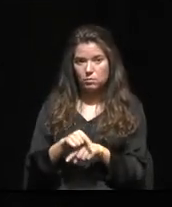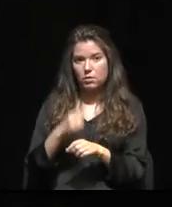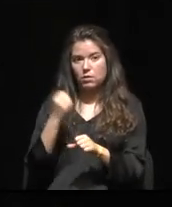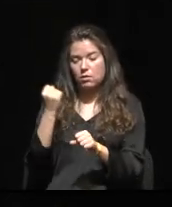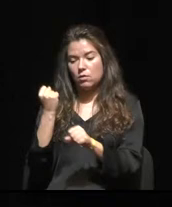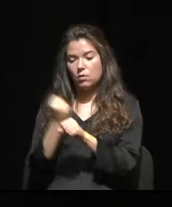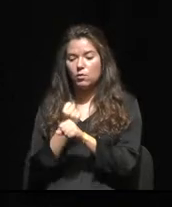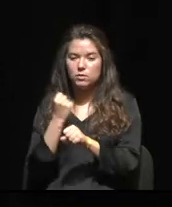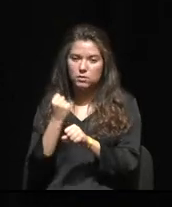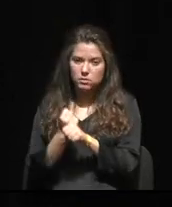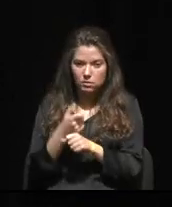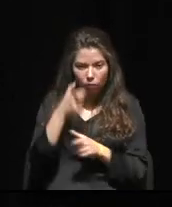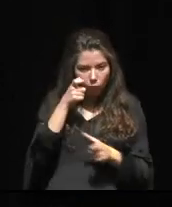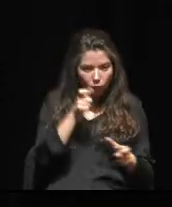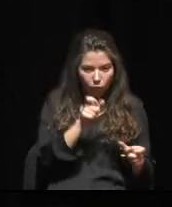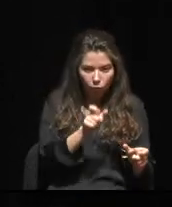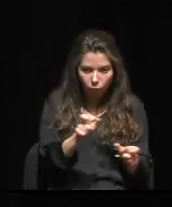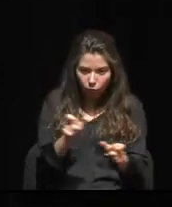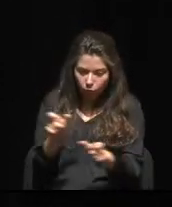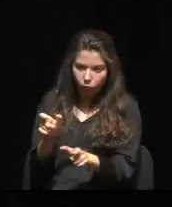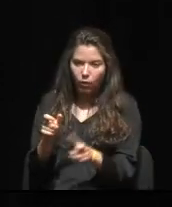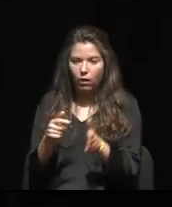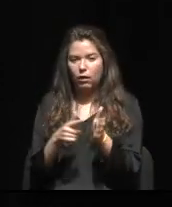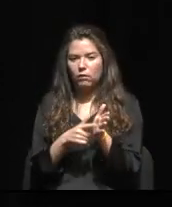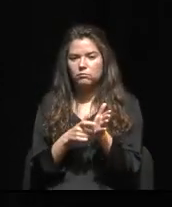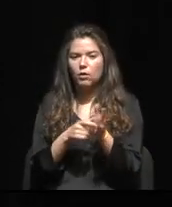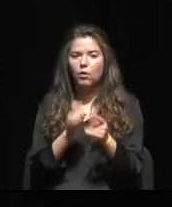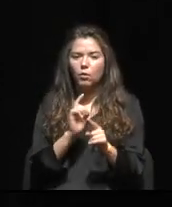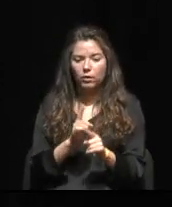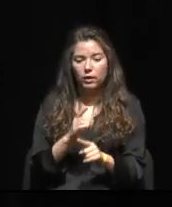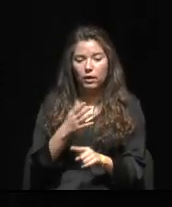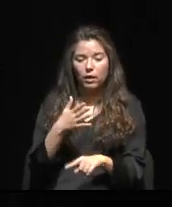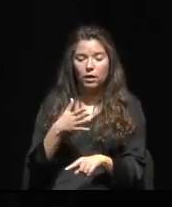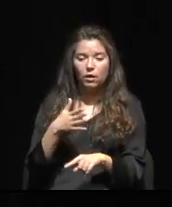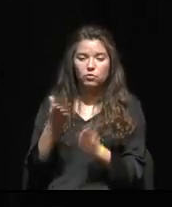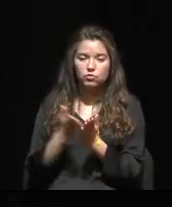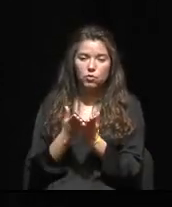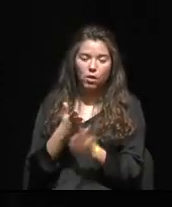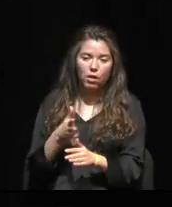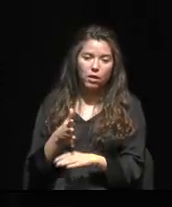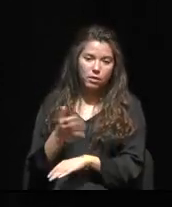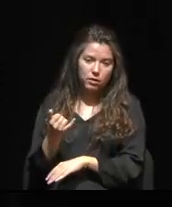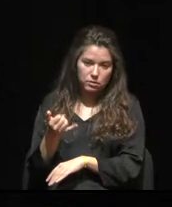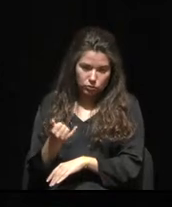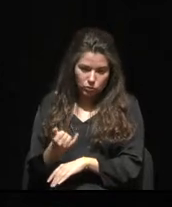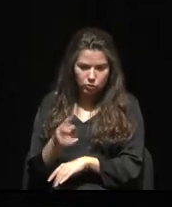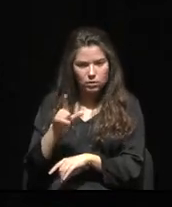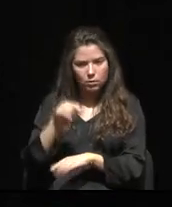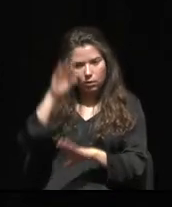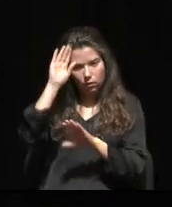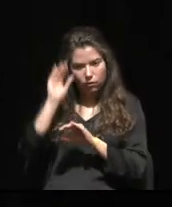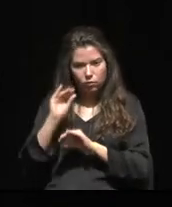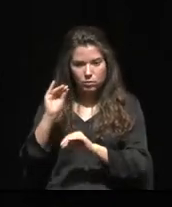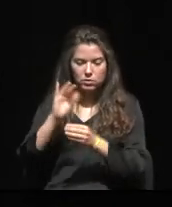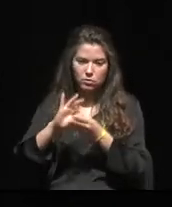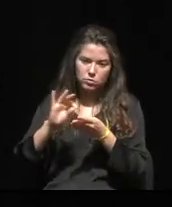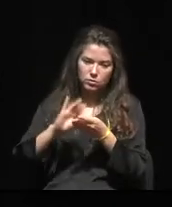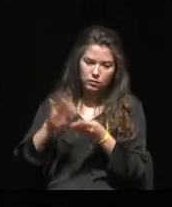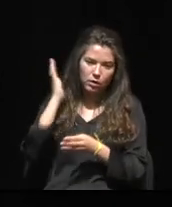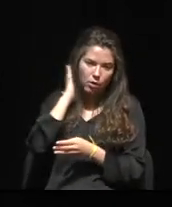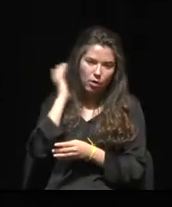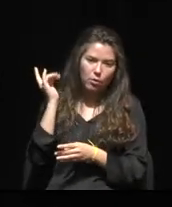exercício das funções de fiscalização é necessário para além do 12º ano frequência em formação específica